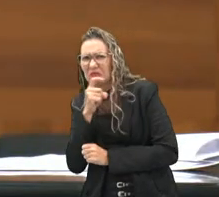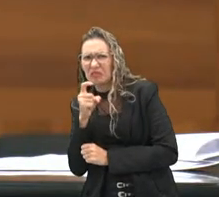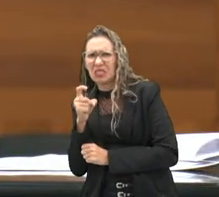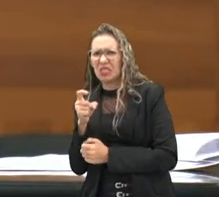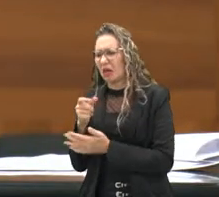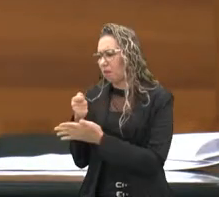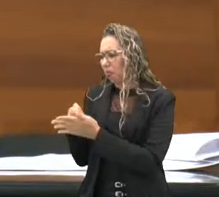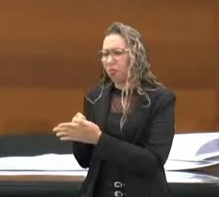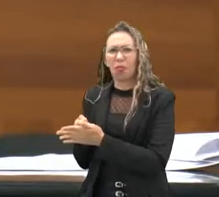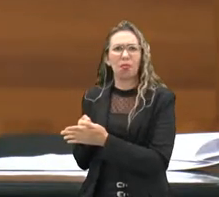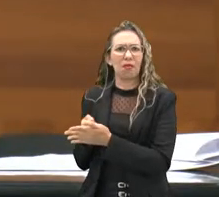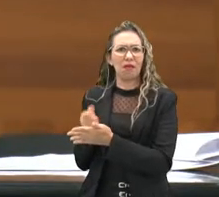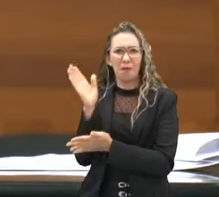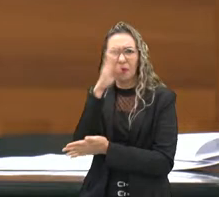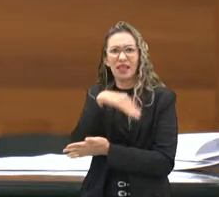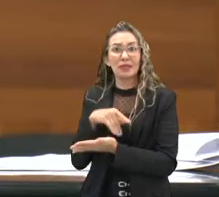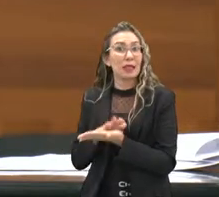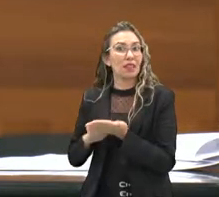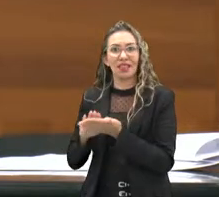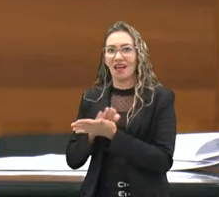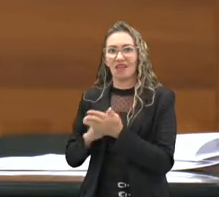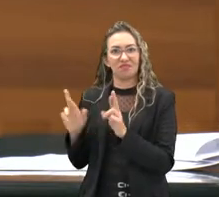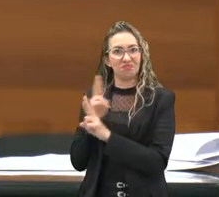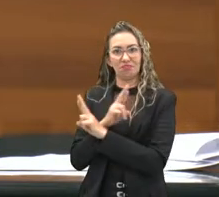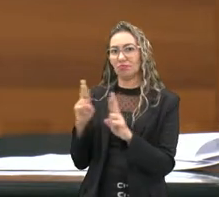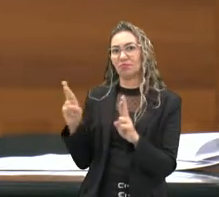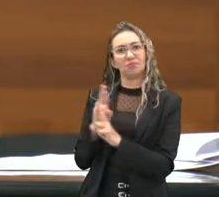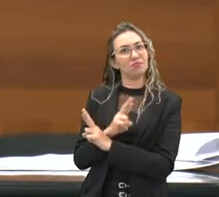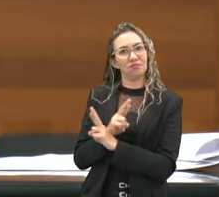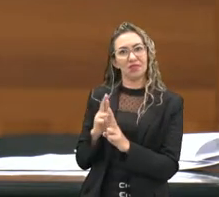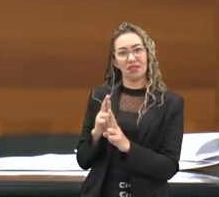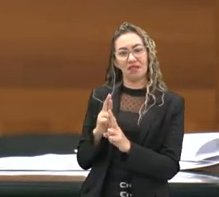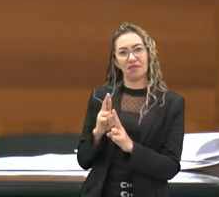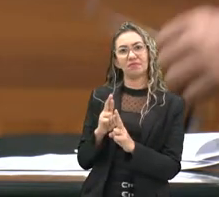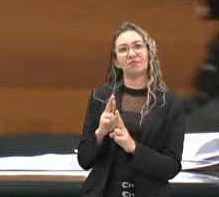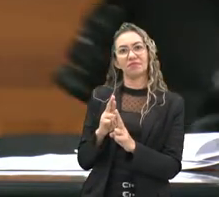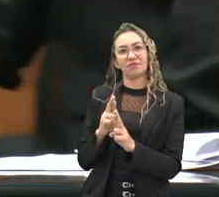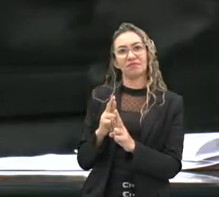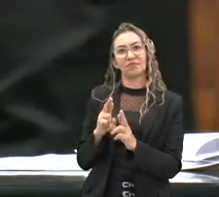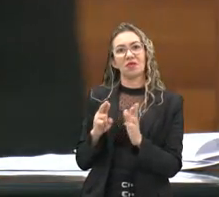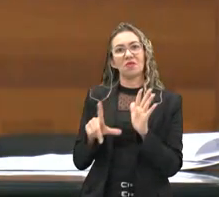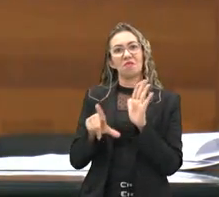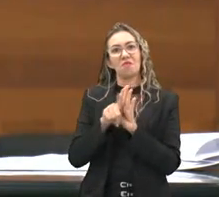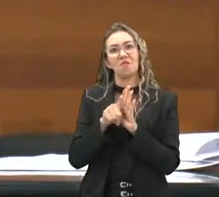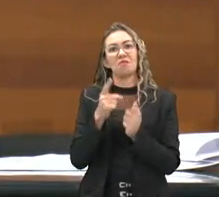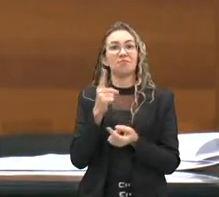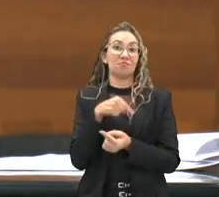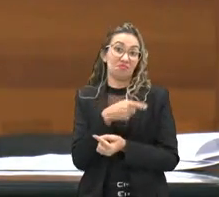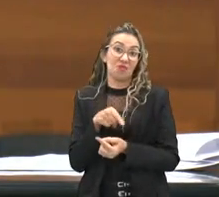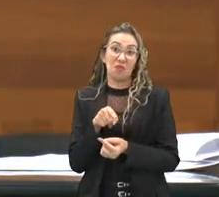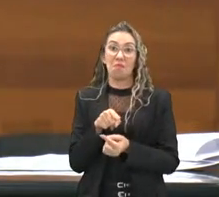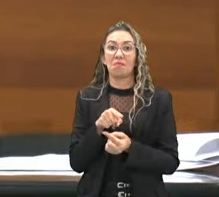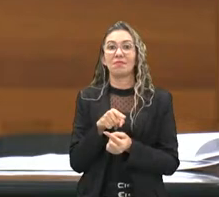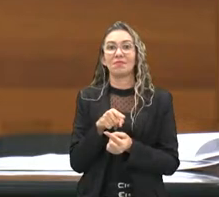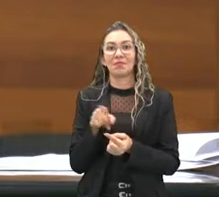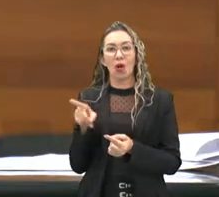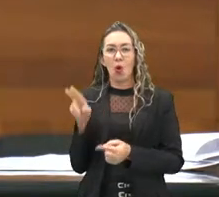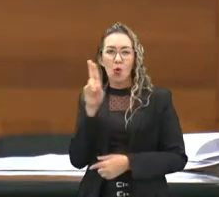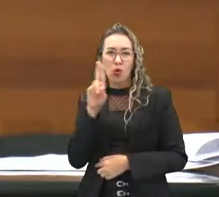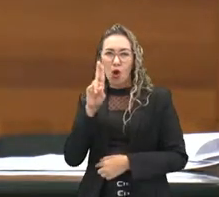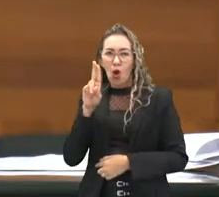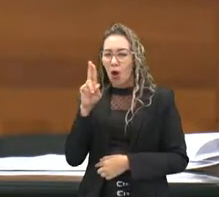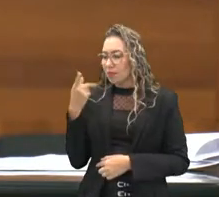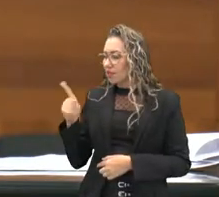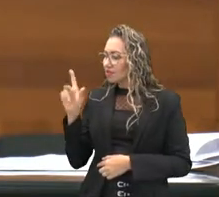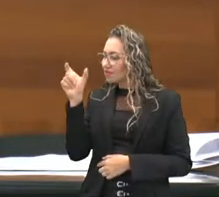sequer relacionado ao aspecto menor ou ilegal. O nome de Filinto Miller está escrito